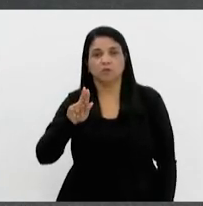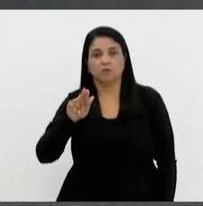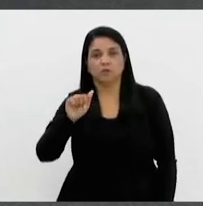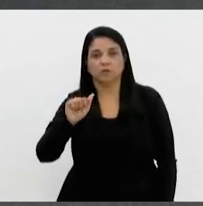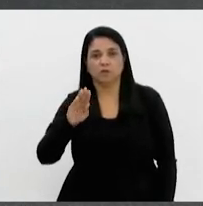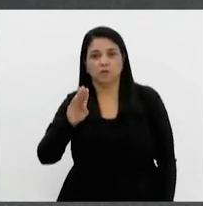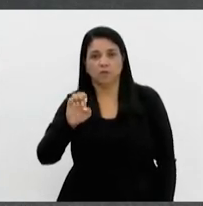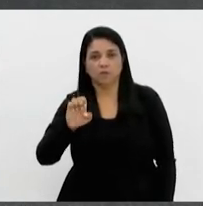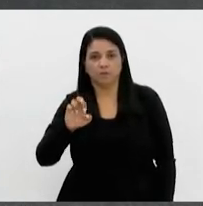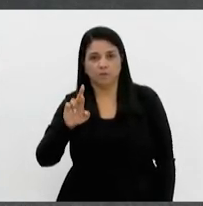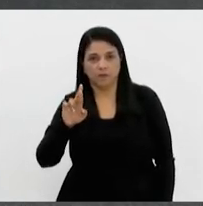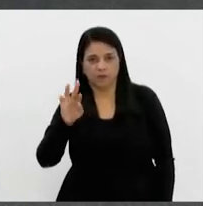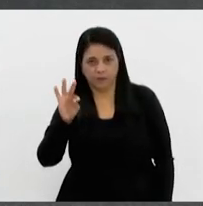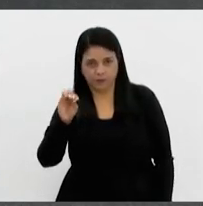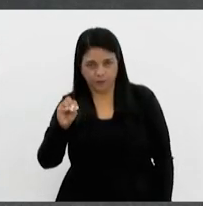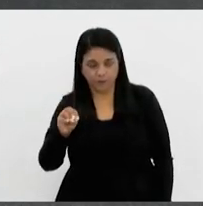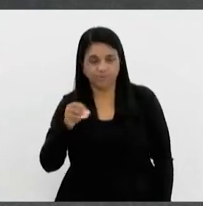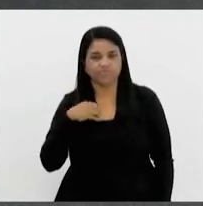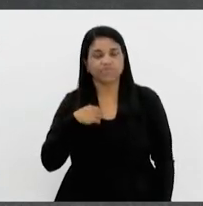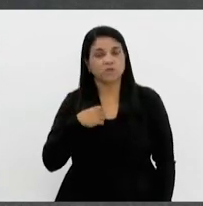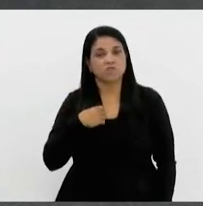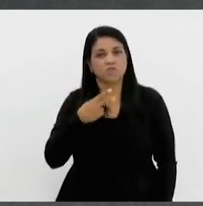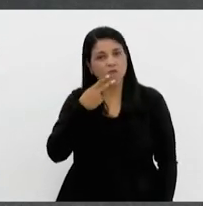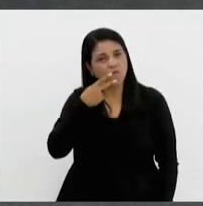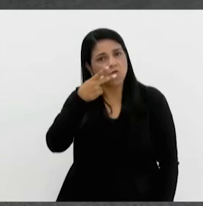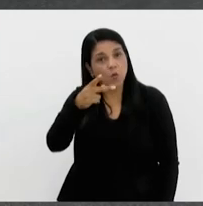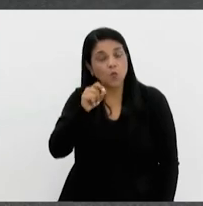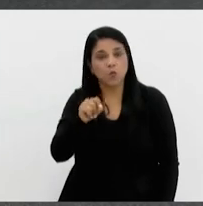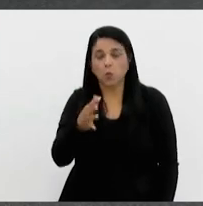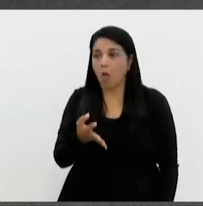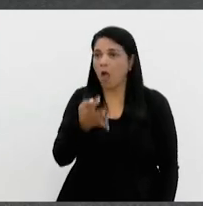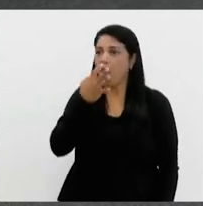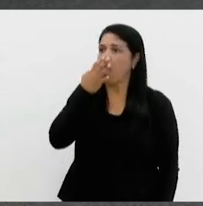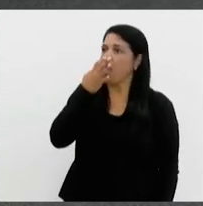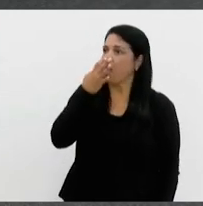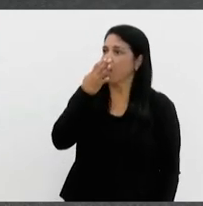confesso a Vossa Excelência que estou pasmo,